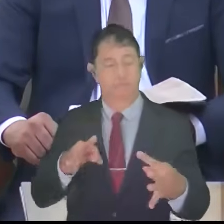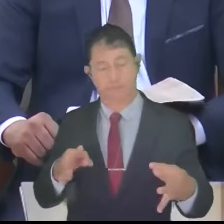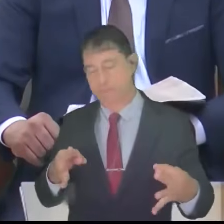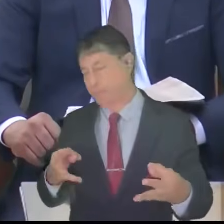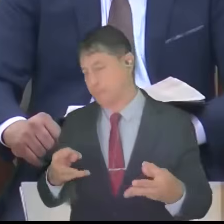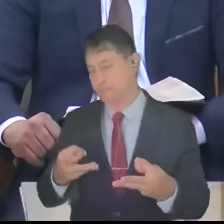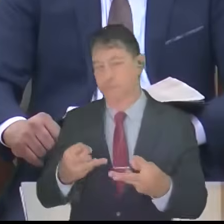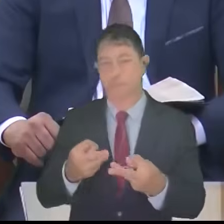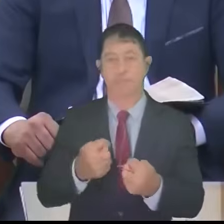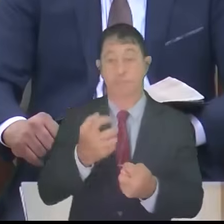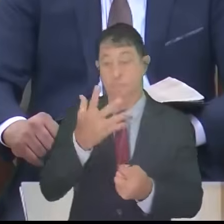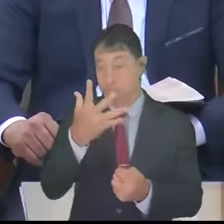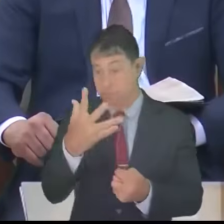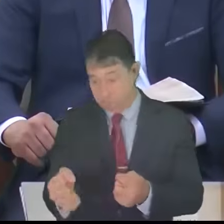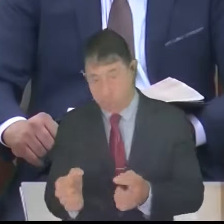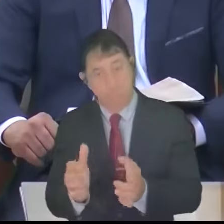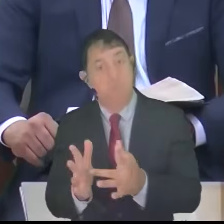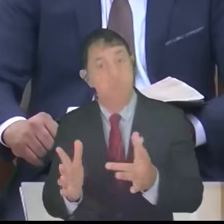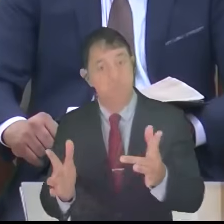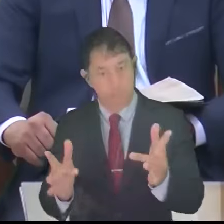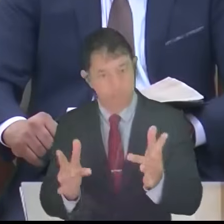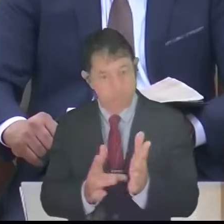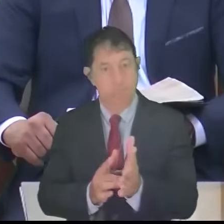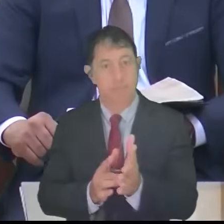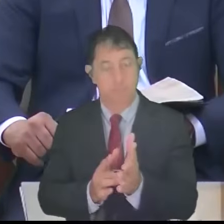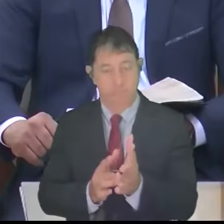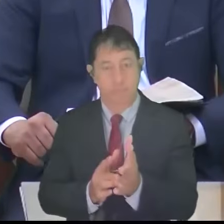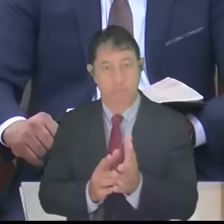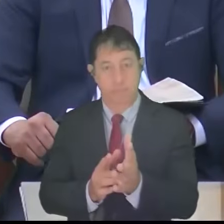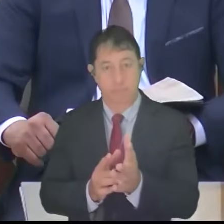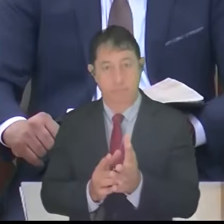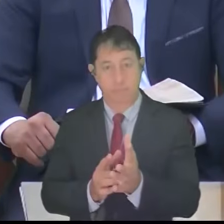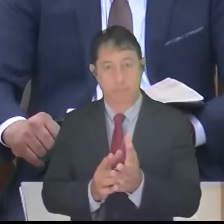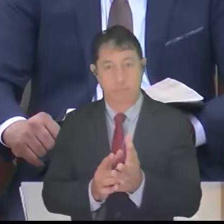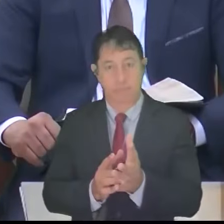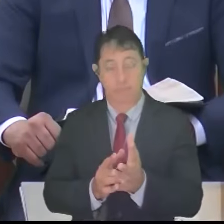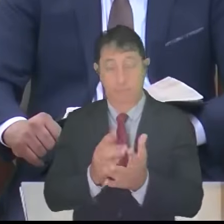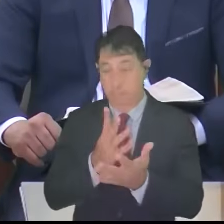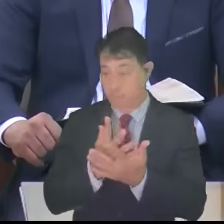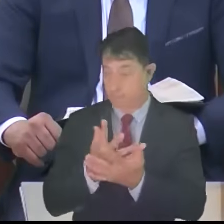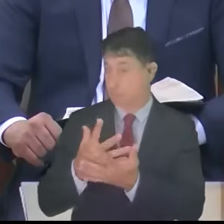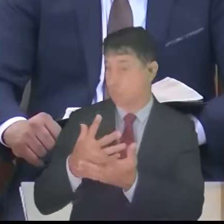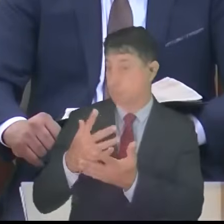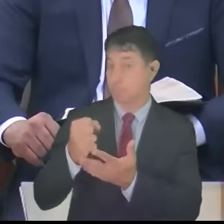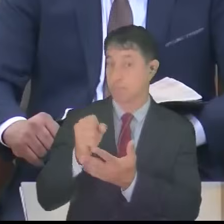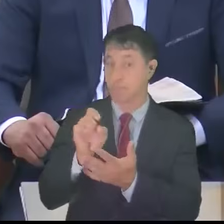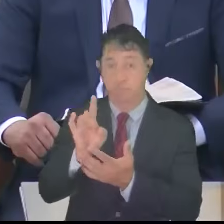assim: aceite Jesus como seu único e o que, igreja?